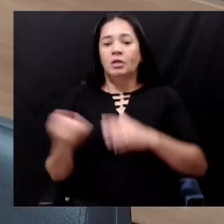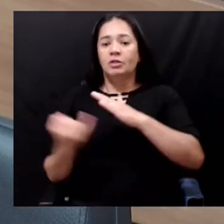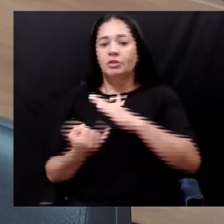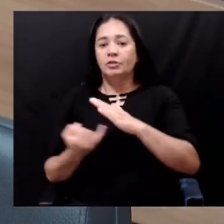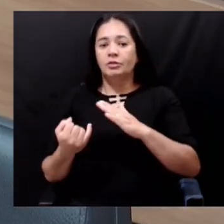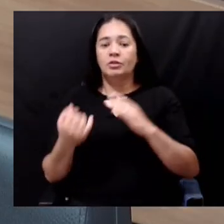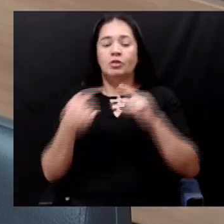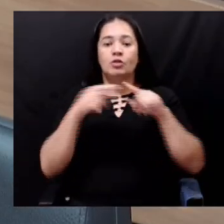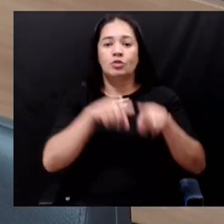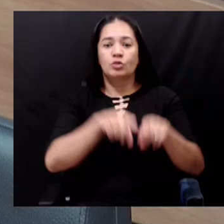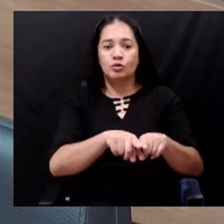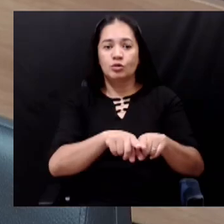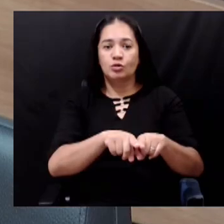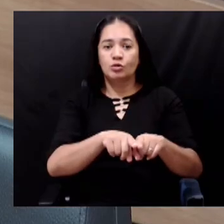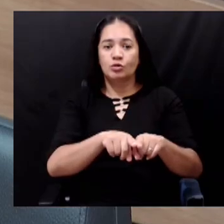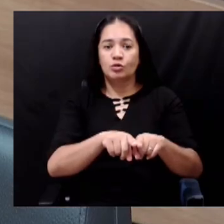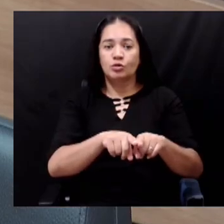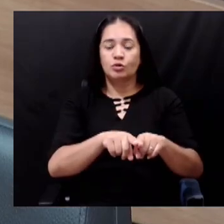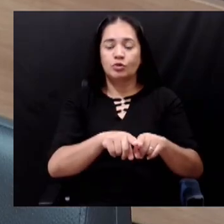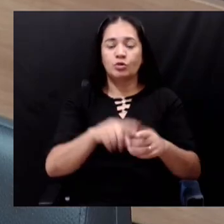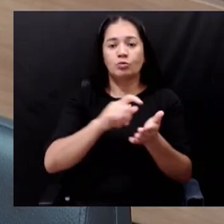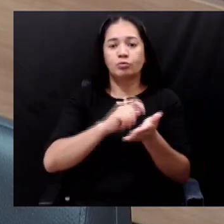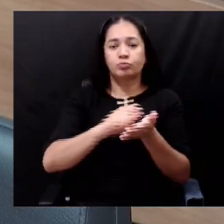cursinho que é chamado de informal,